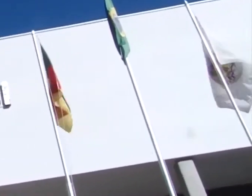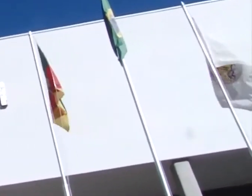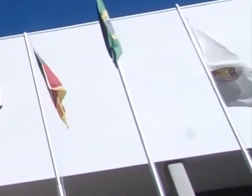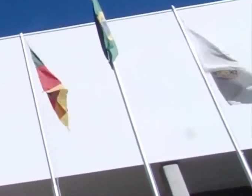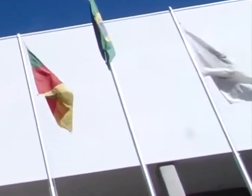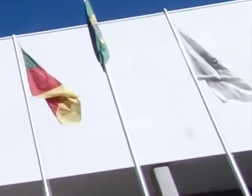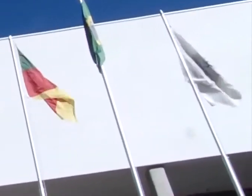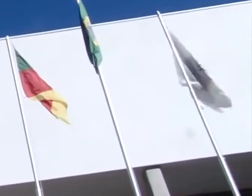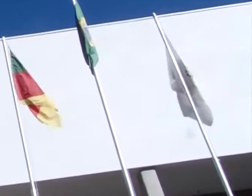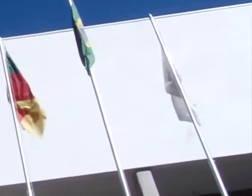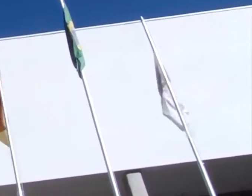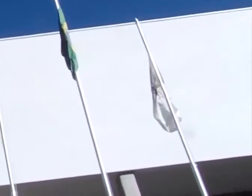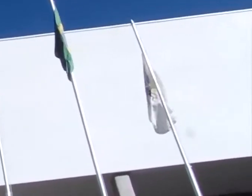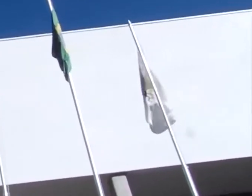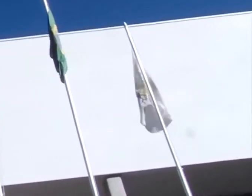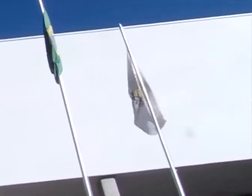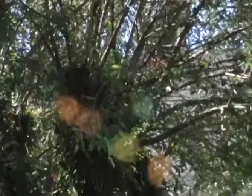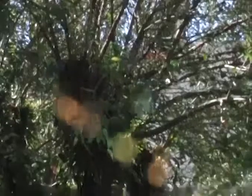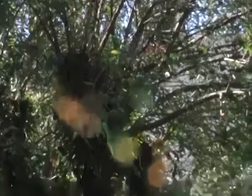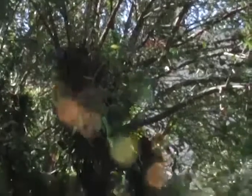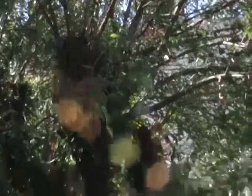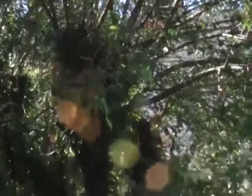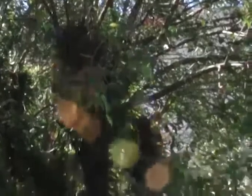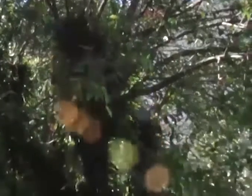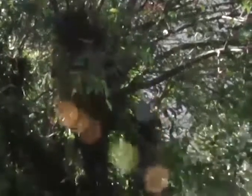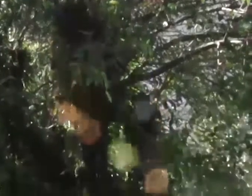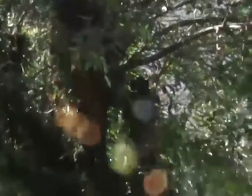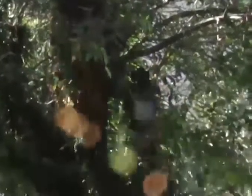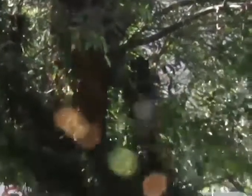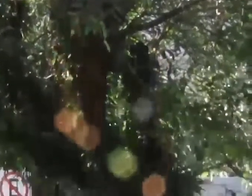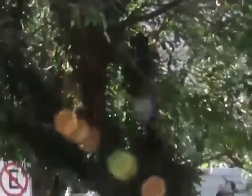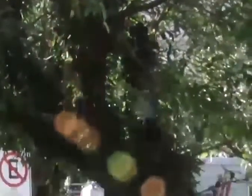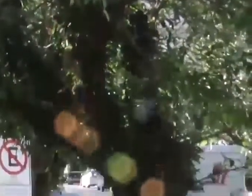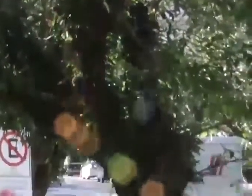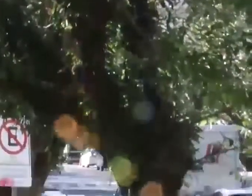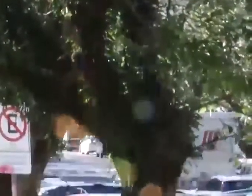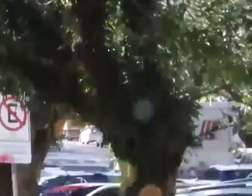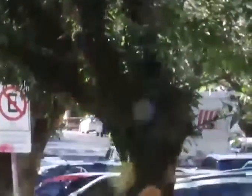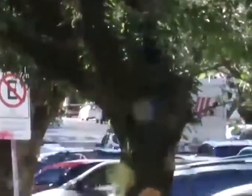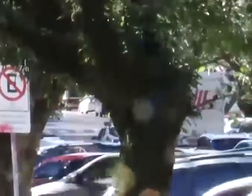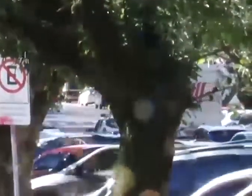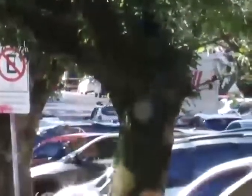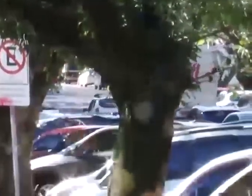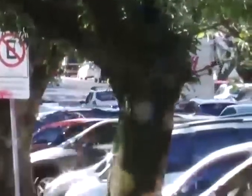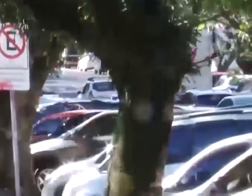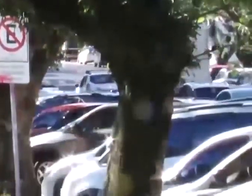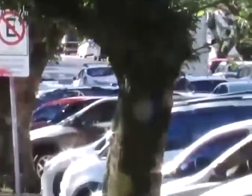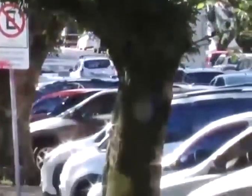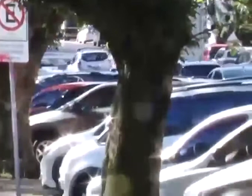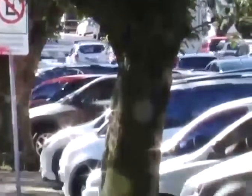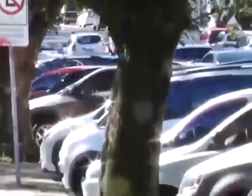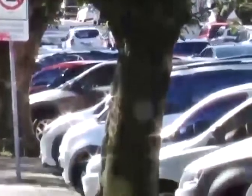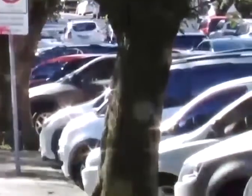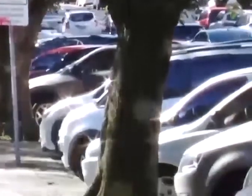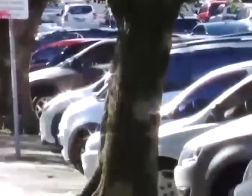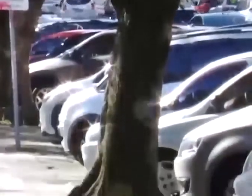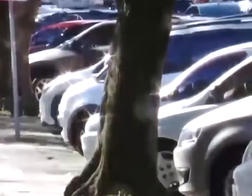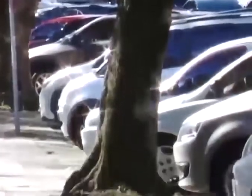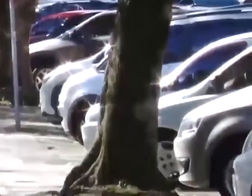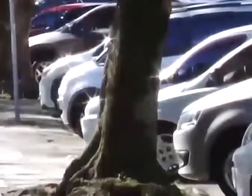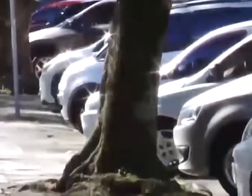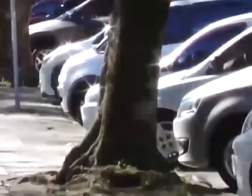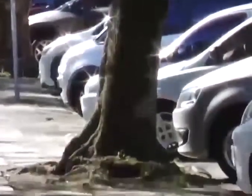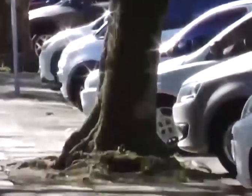pela ótica do socialista. A medida tenta revistar o plano diretor vigente. Frisso afirmou que as propostas